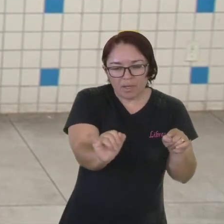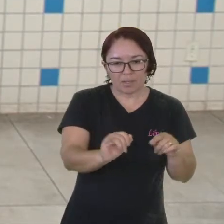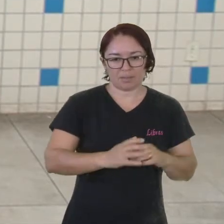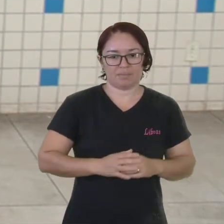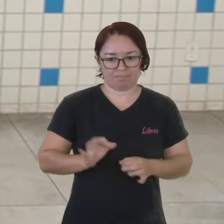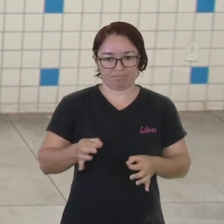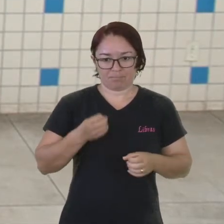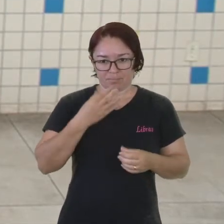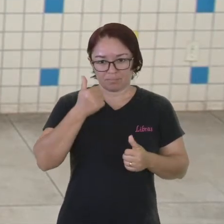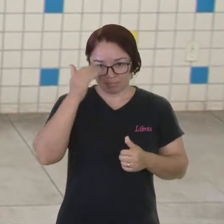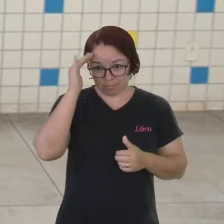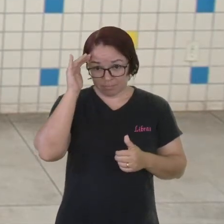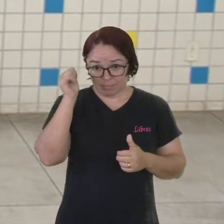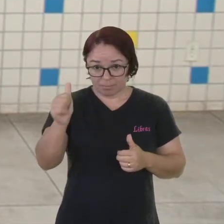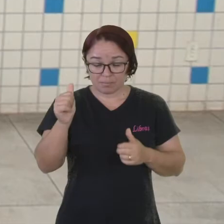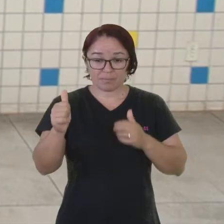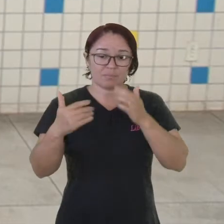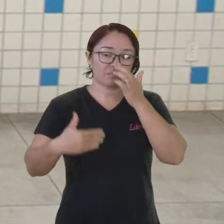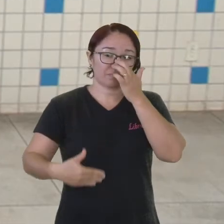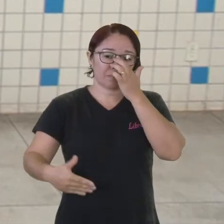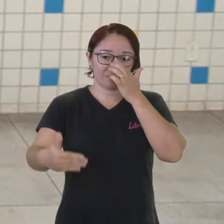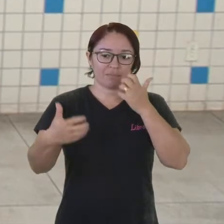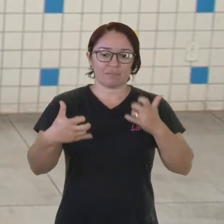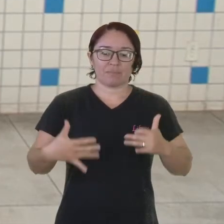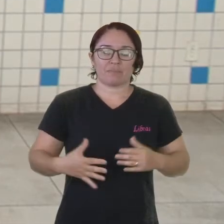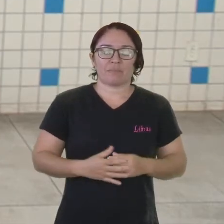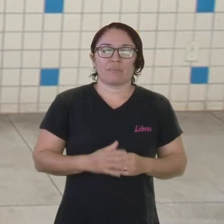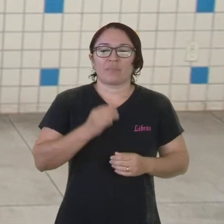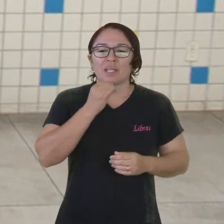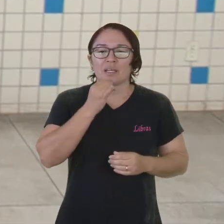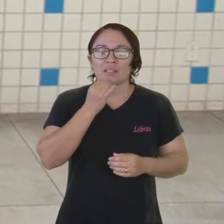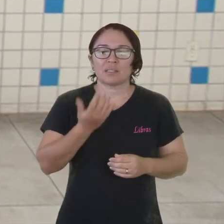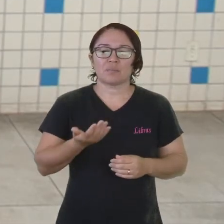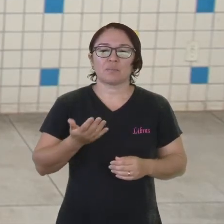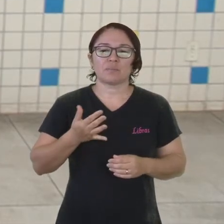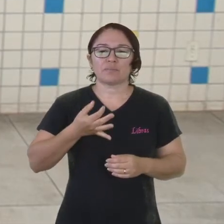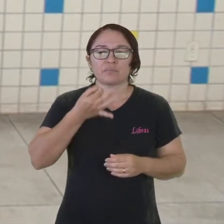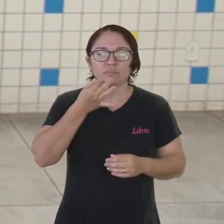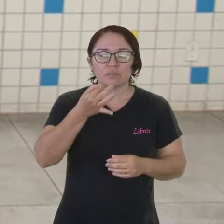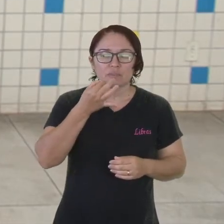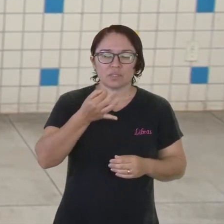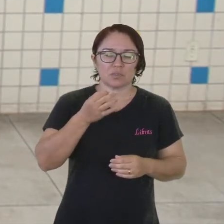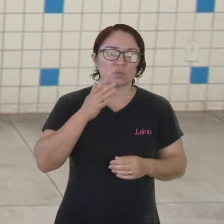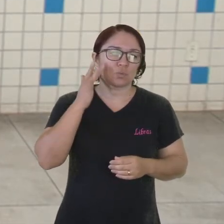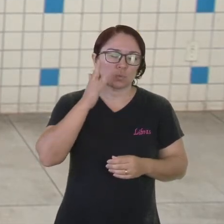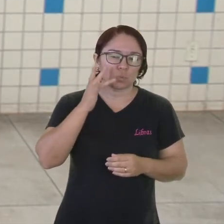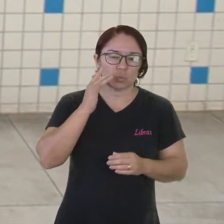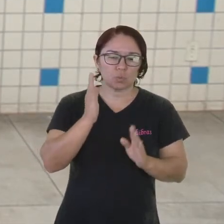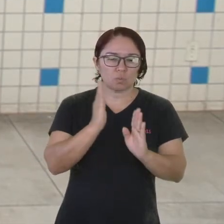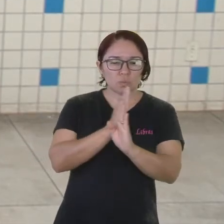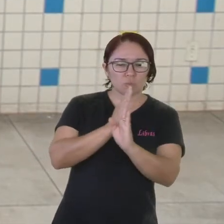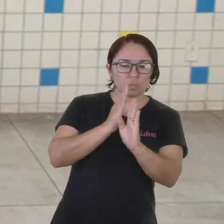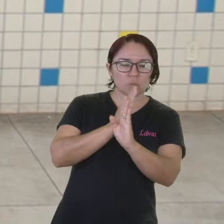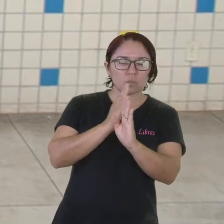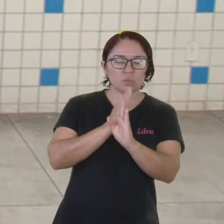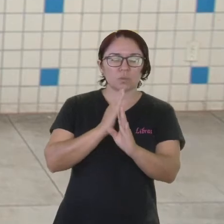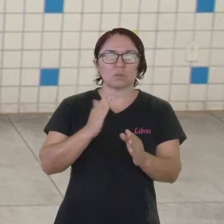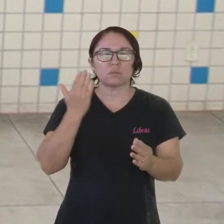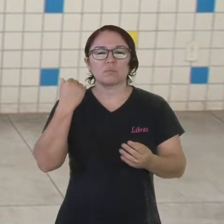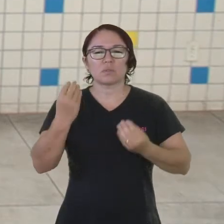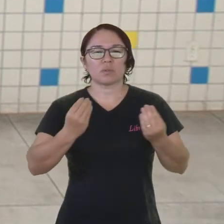Tudo bem? Continuando agora, e o discurso indireto? Que momento que ele apresenta?